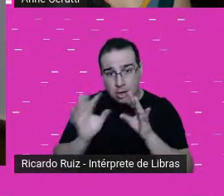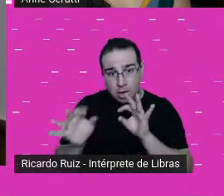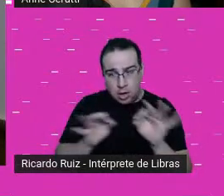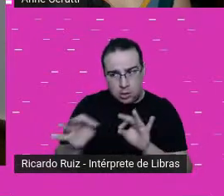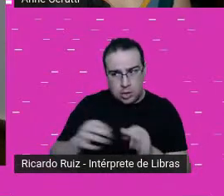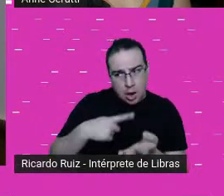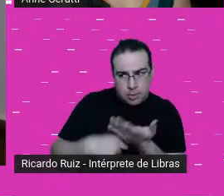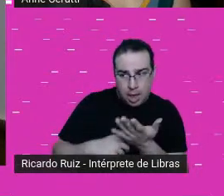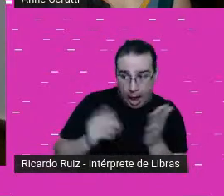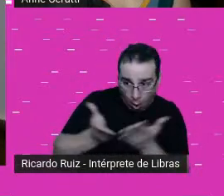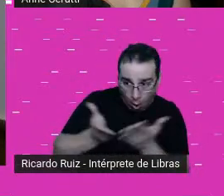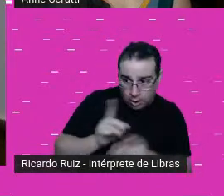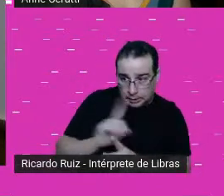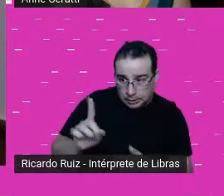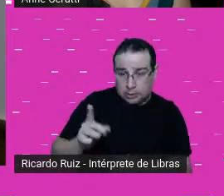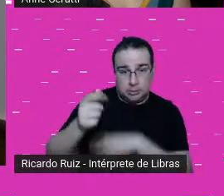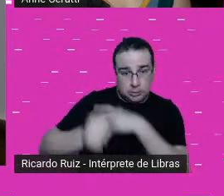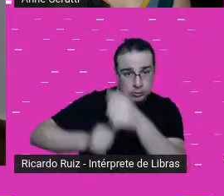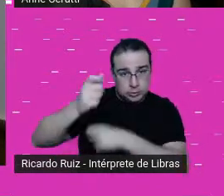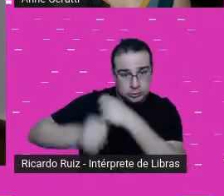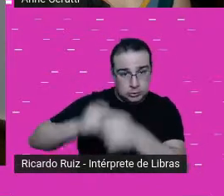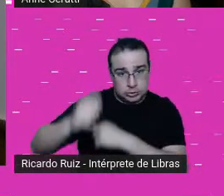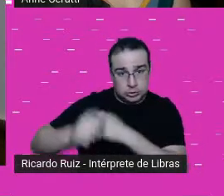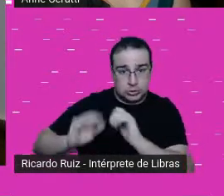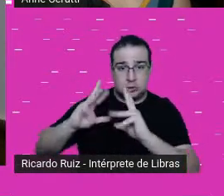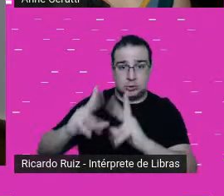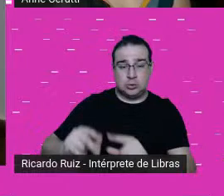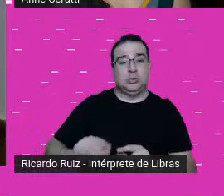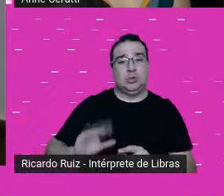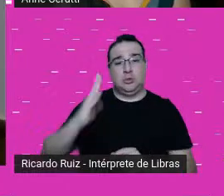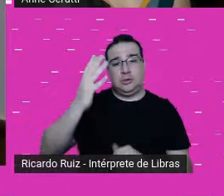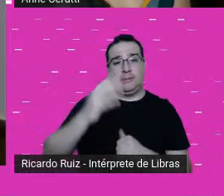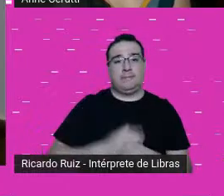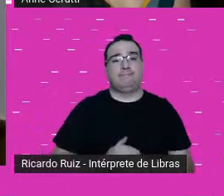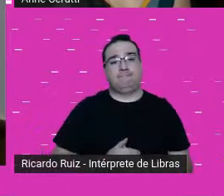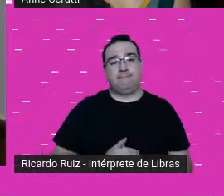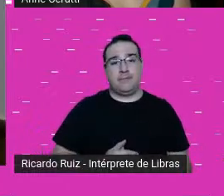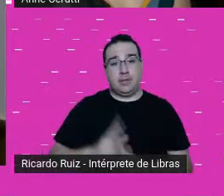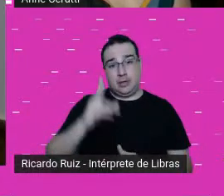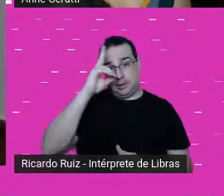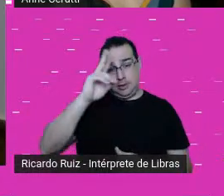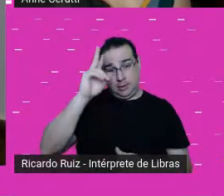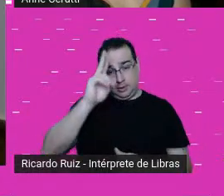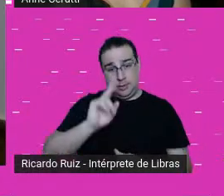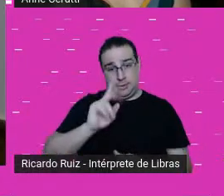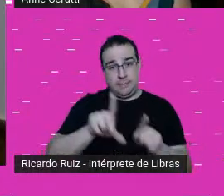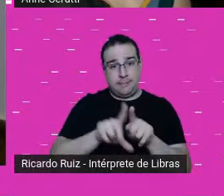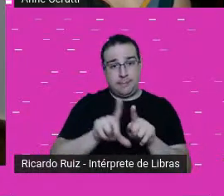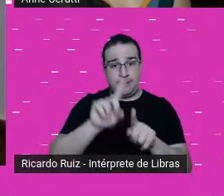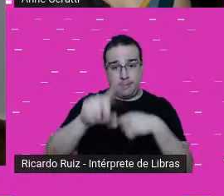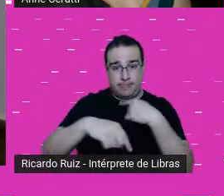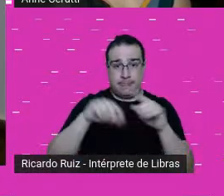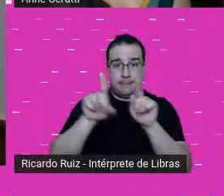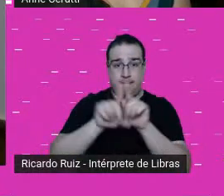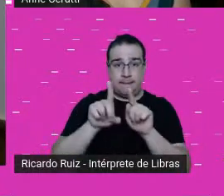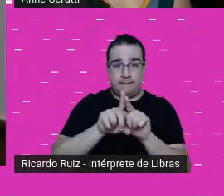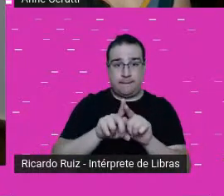coordenar, e a cortina, enquanto a coisa estava acontecendo. E eu lembro sempre que depois, logo